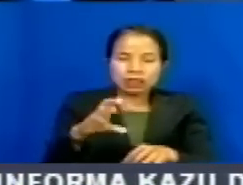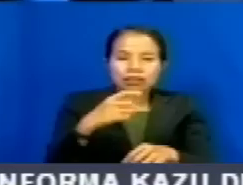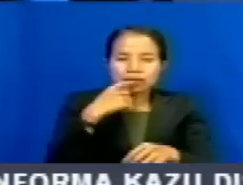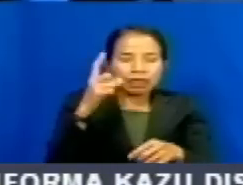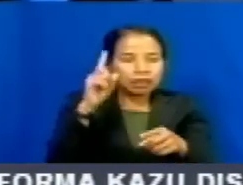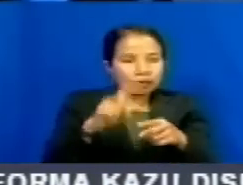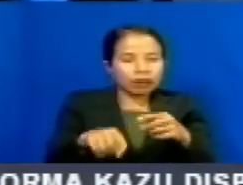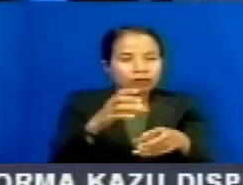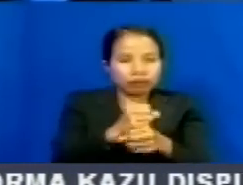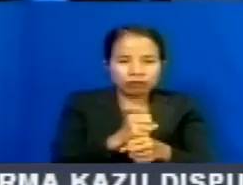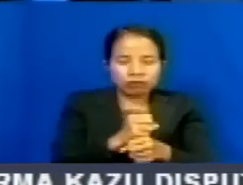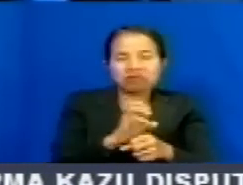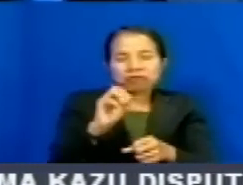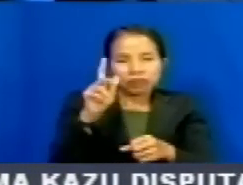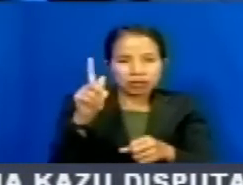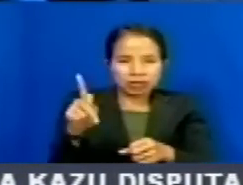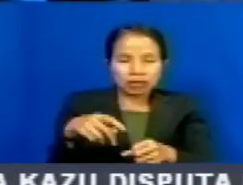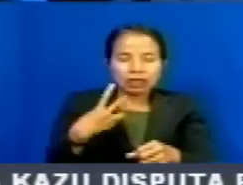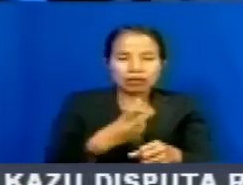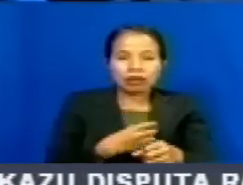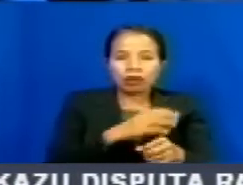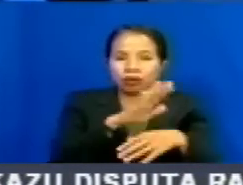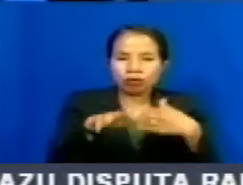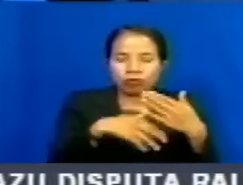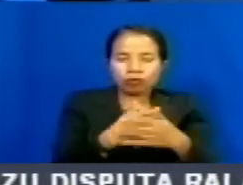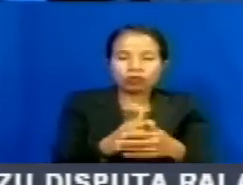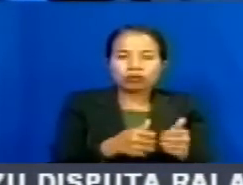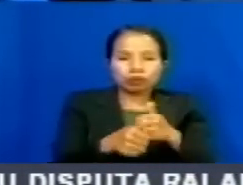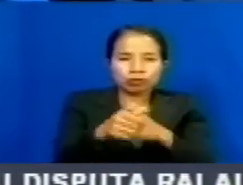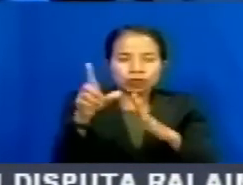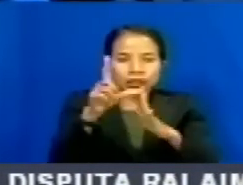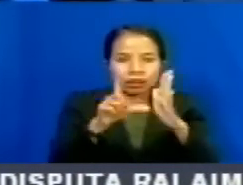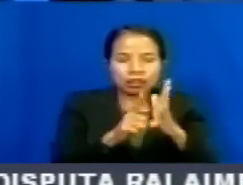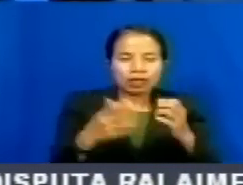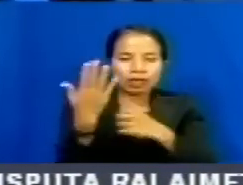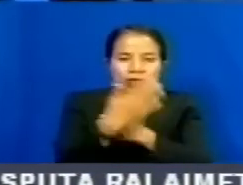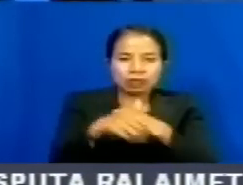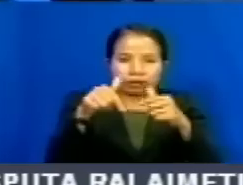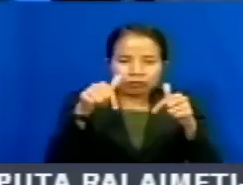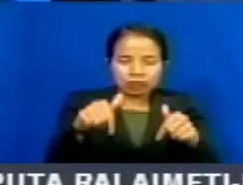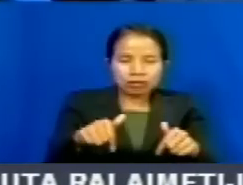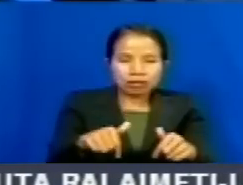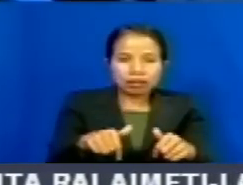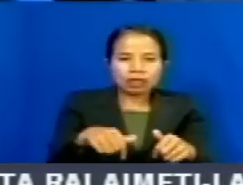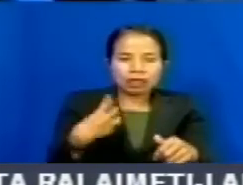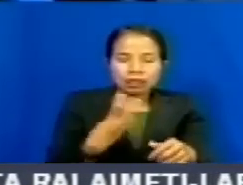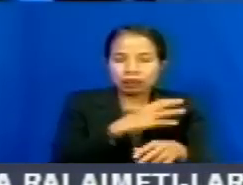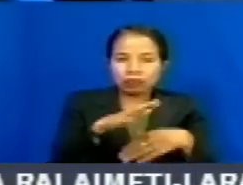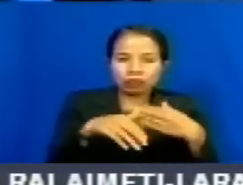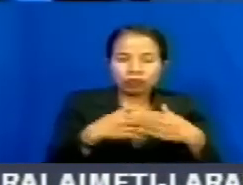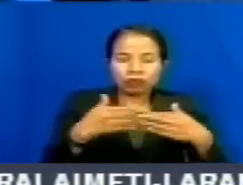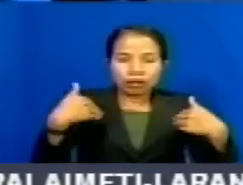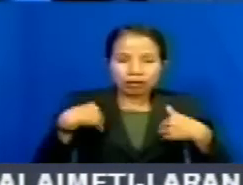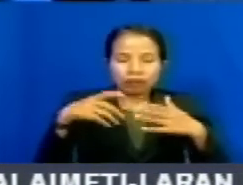nihan sana okay lah yung botida ito toto kumpri ba le ito toto taya yan na sang ida na project ito toto iha leni okos tamba ida na